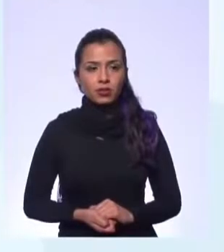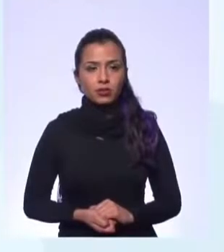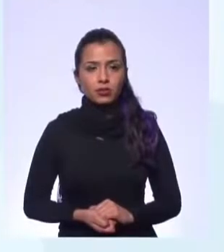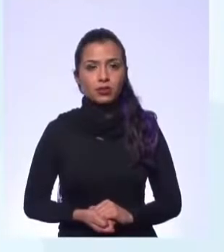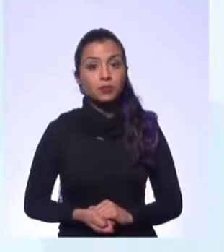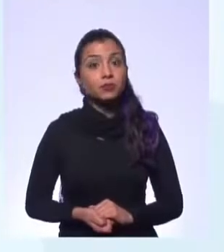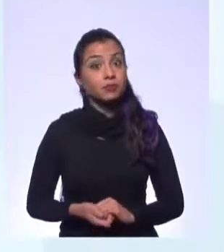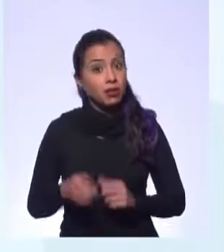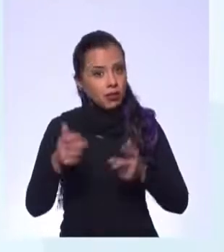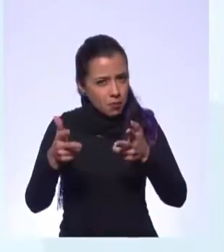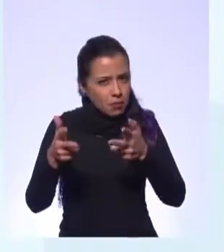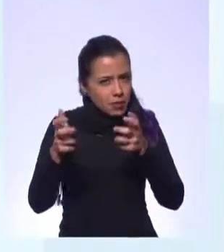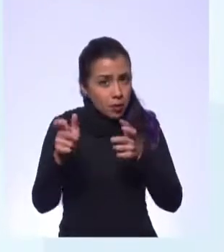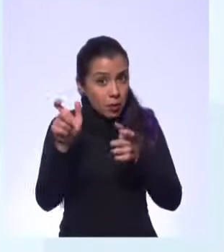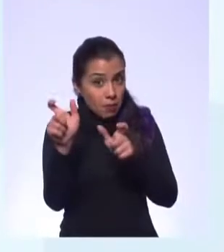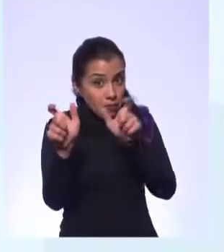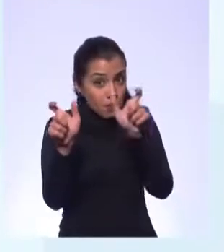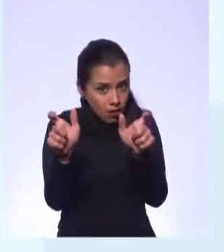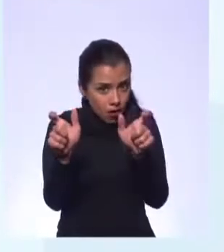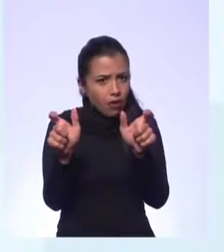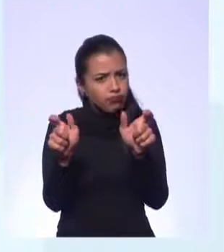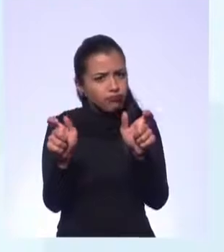vocês tirarem aí os